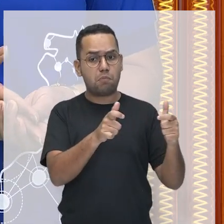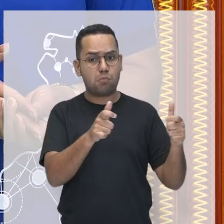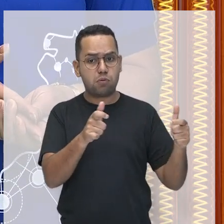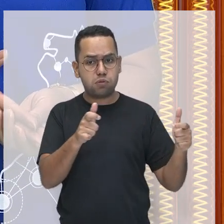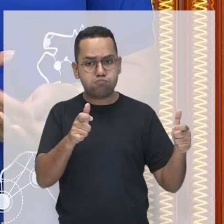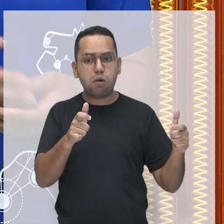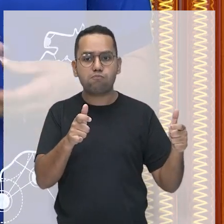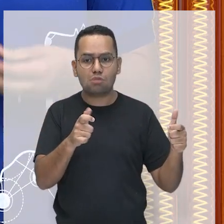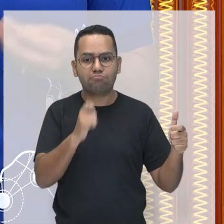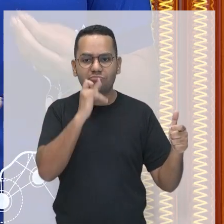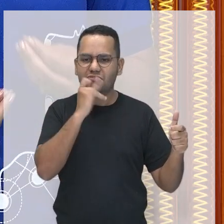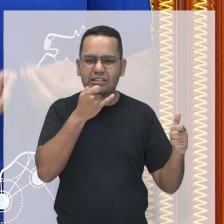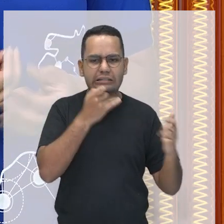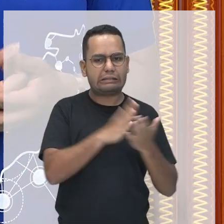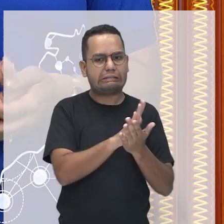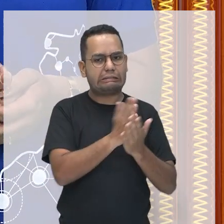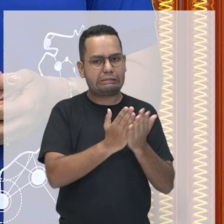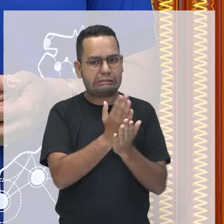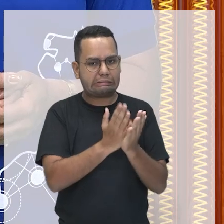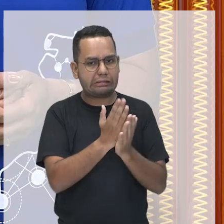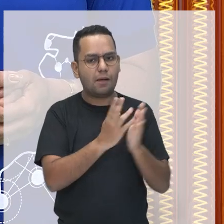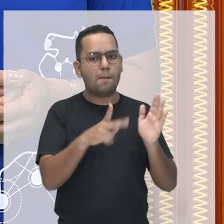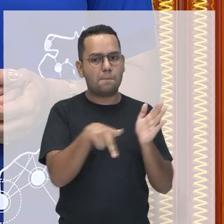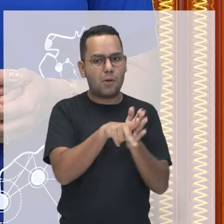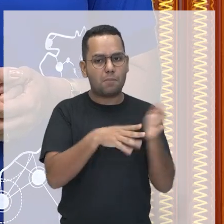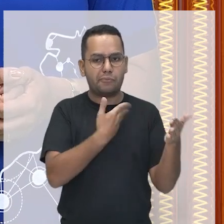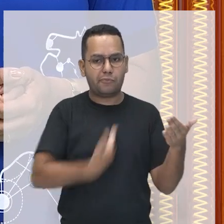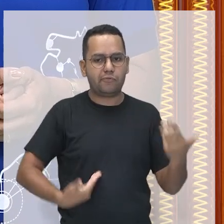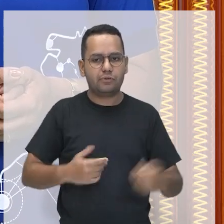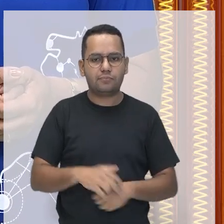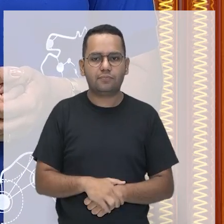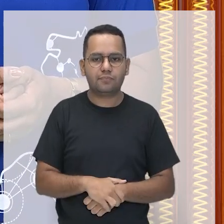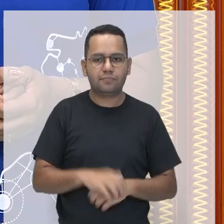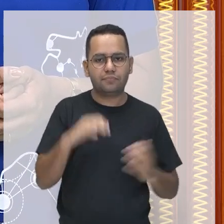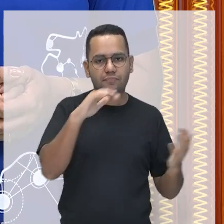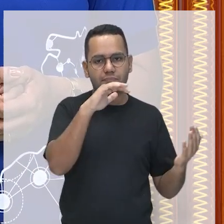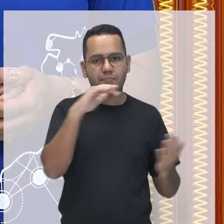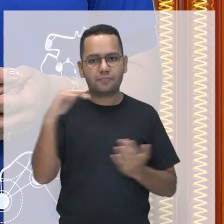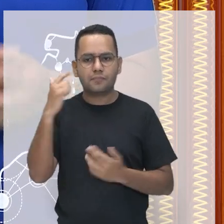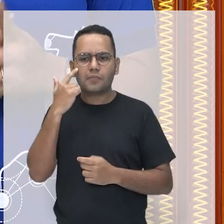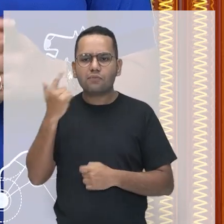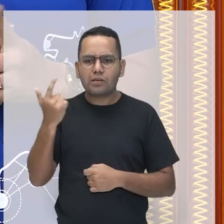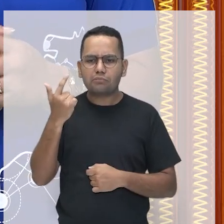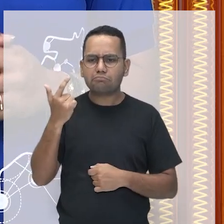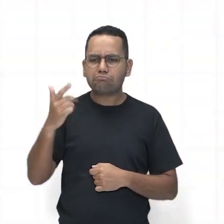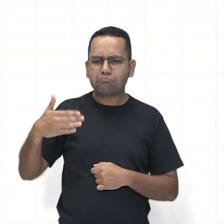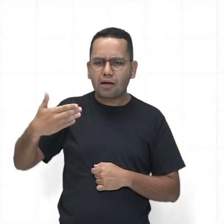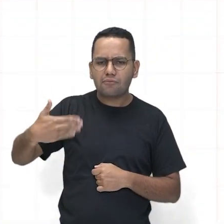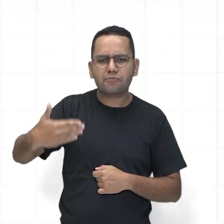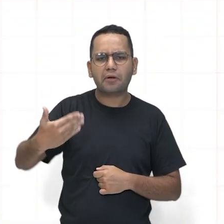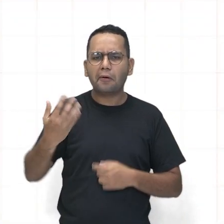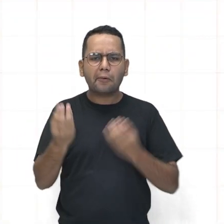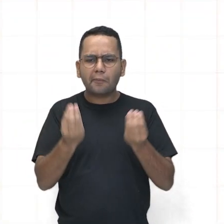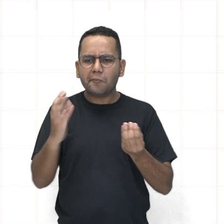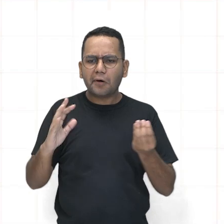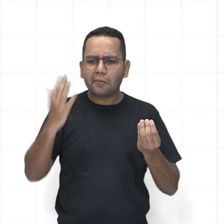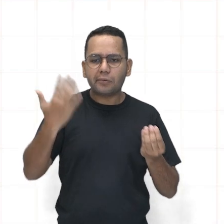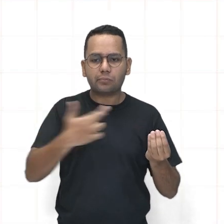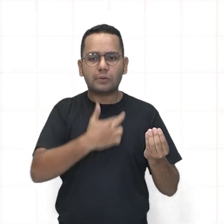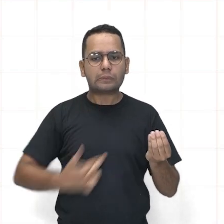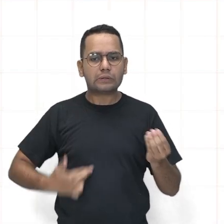governo, ok? Mas como vai ocorrer a proclamação da República de fato, né? Vamos lá, a nossa cartela.